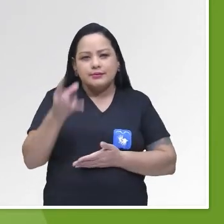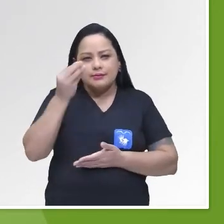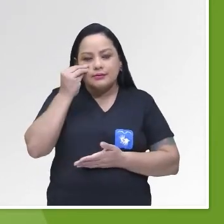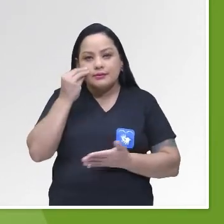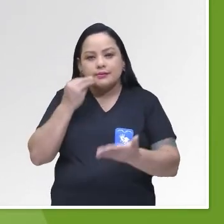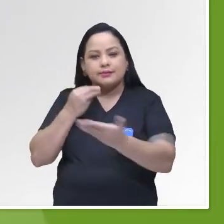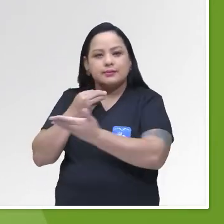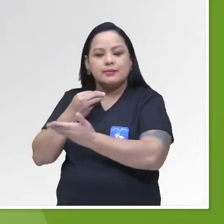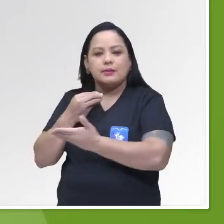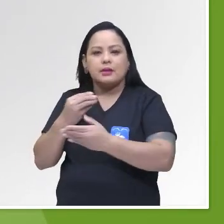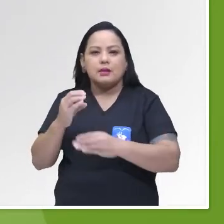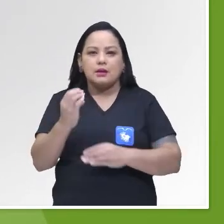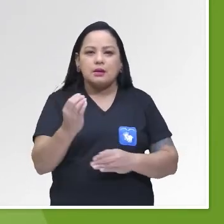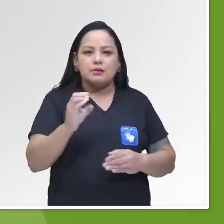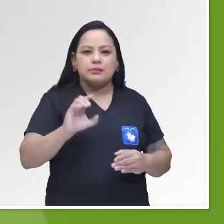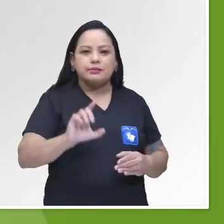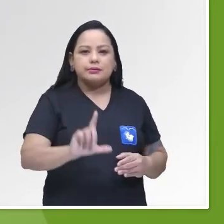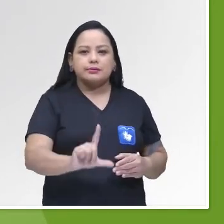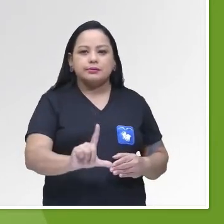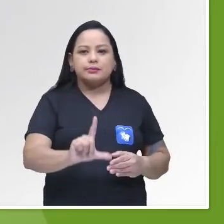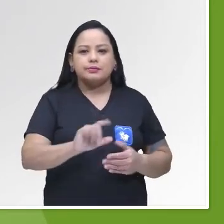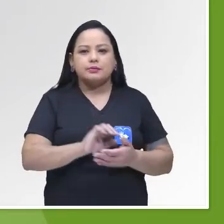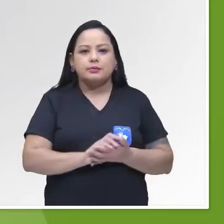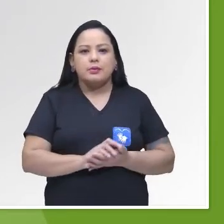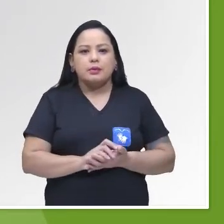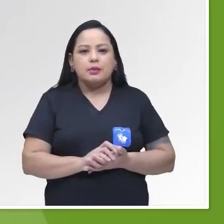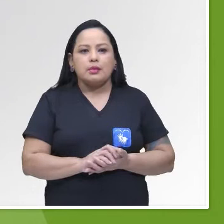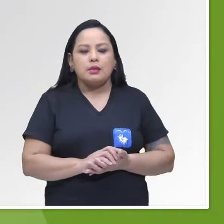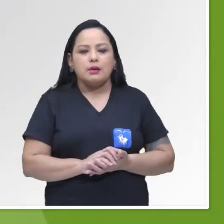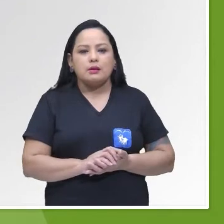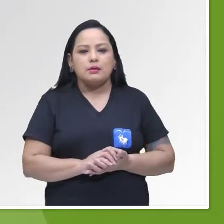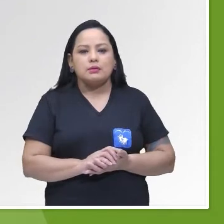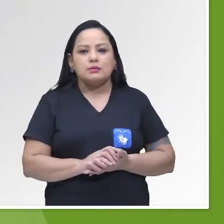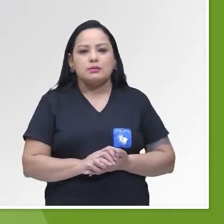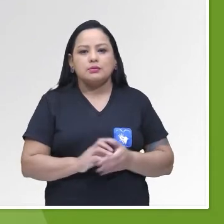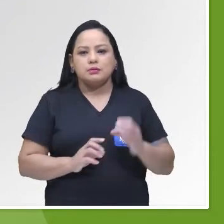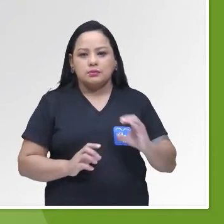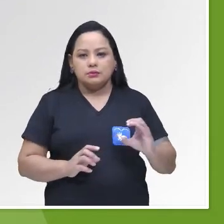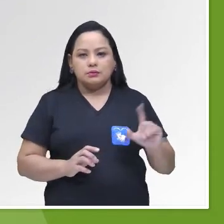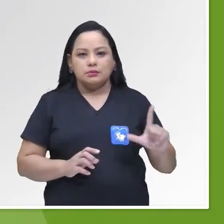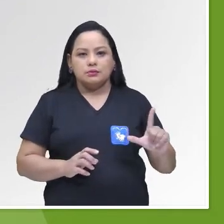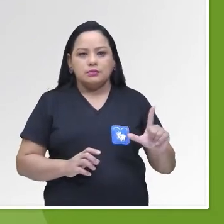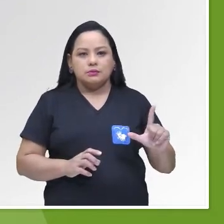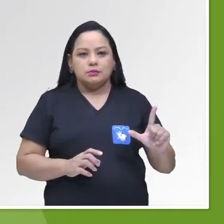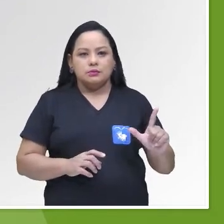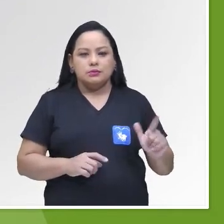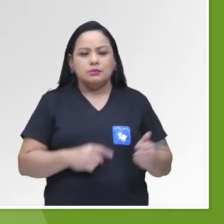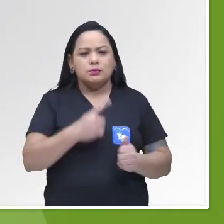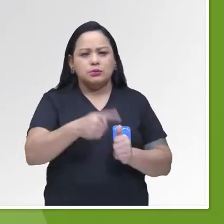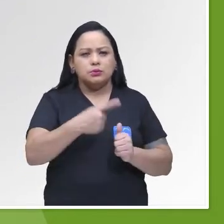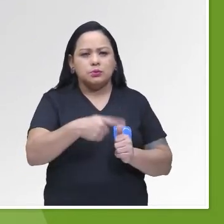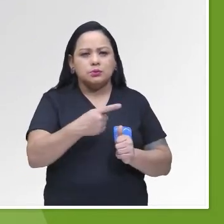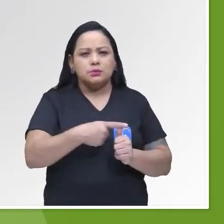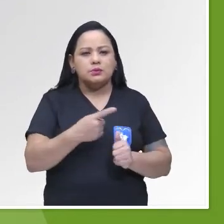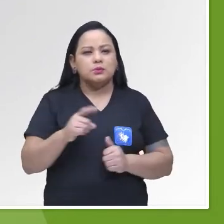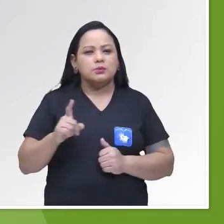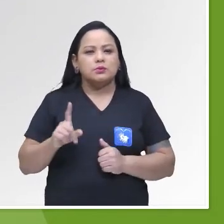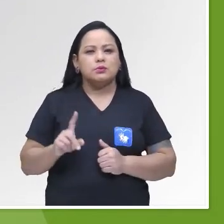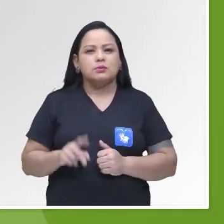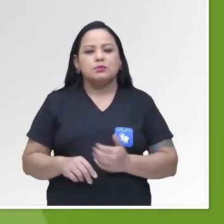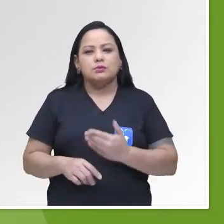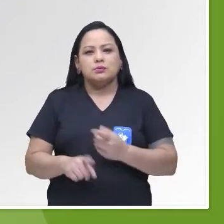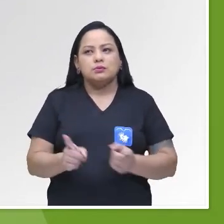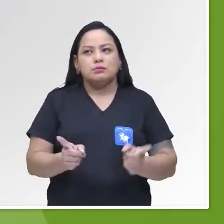observa que o cloro não está, o cloro lá da substância dos reagentes, ó, não